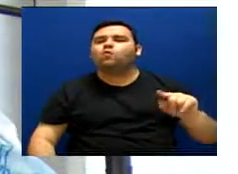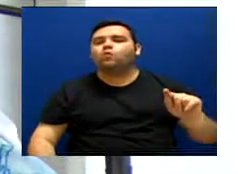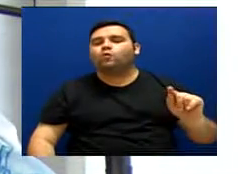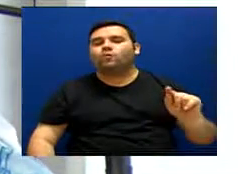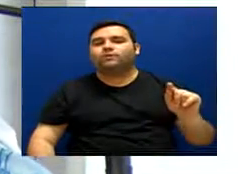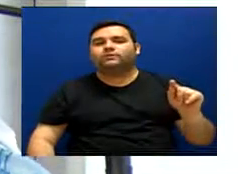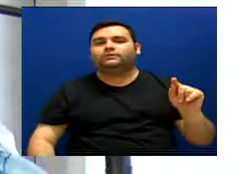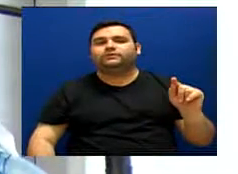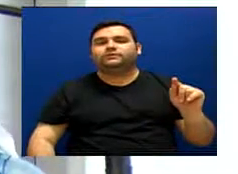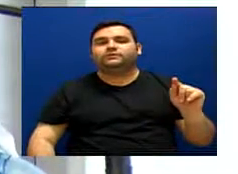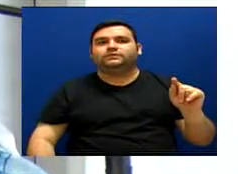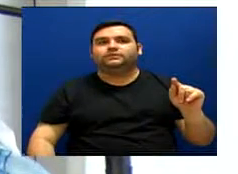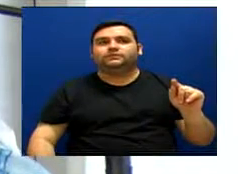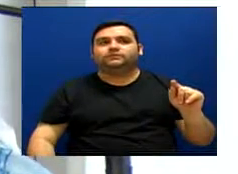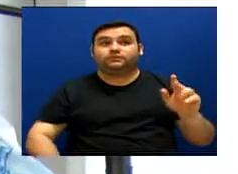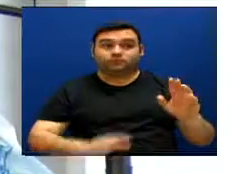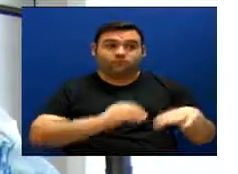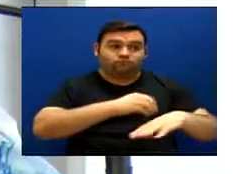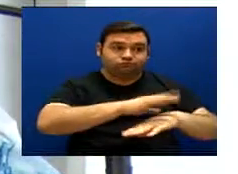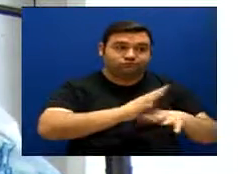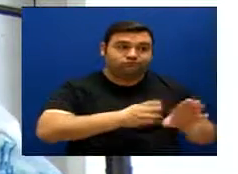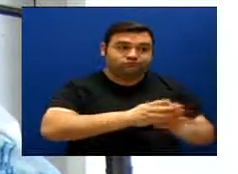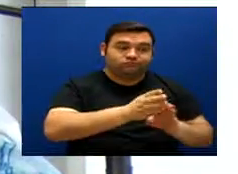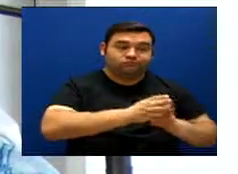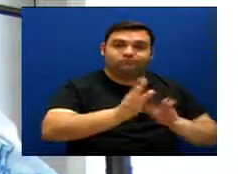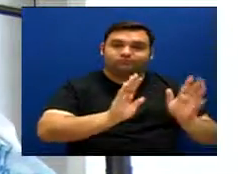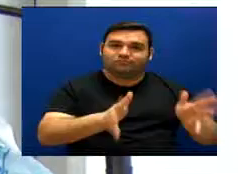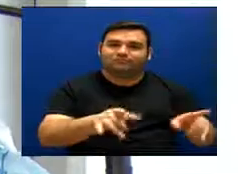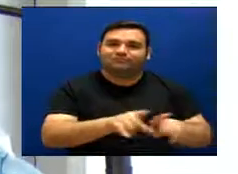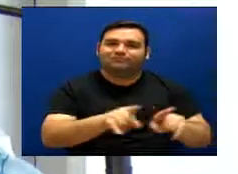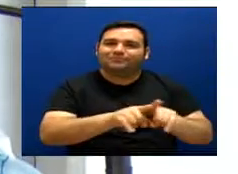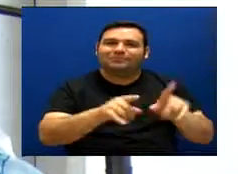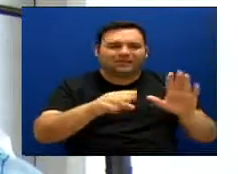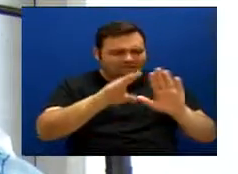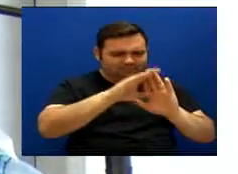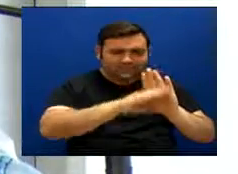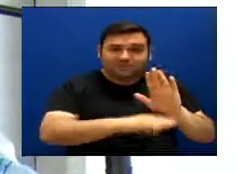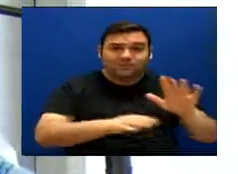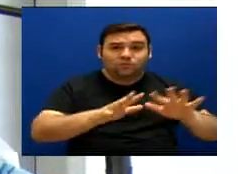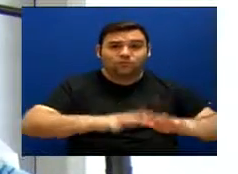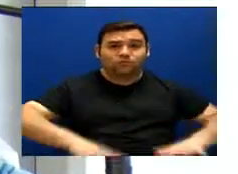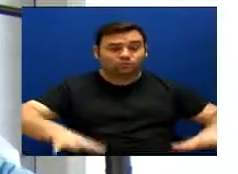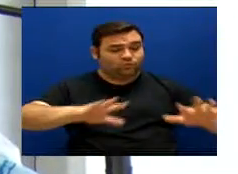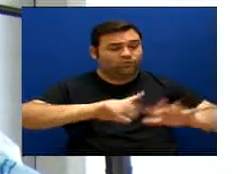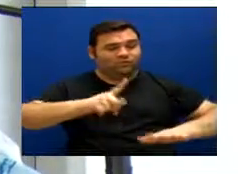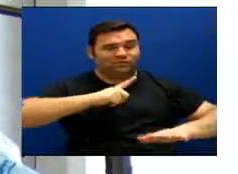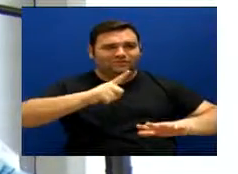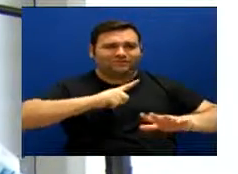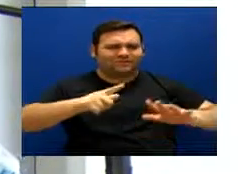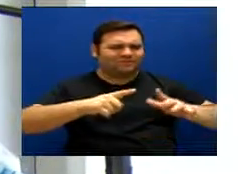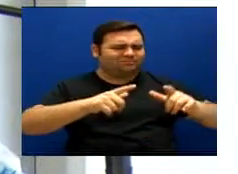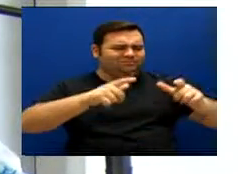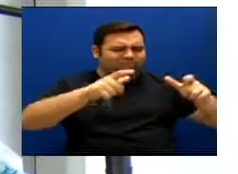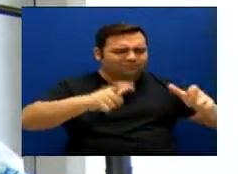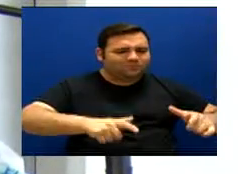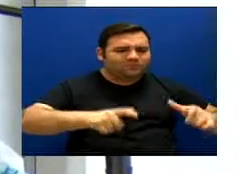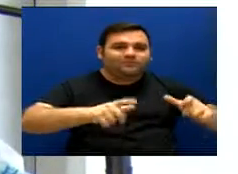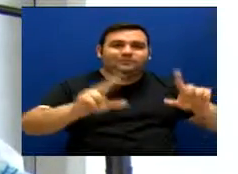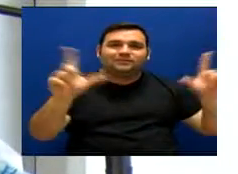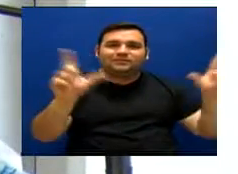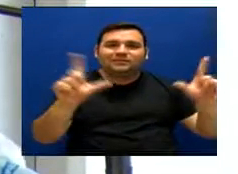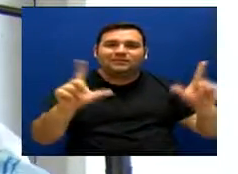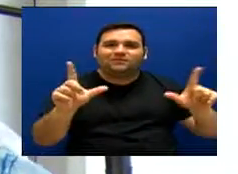implantados, já foram orientados, e todos esses kits de aparelhos para a